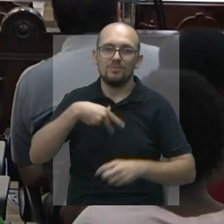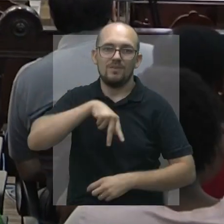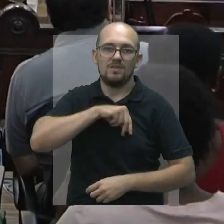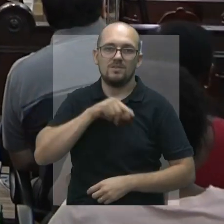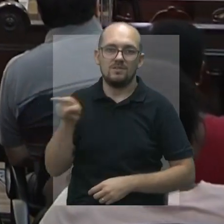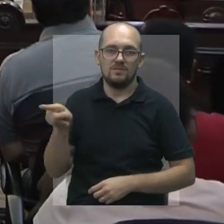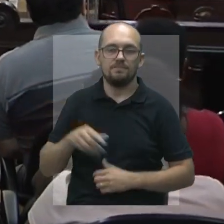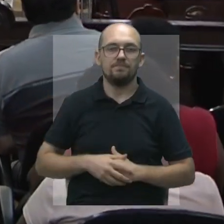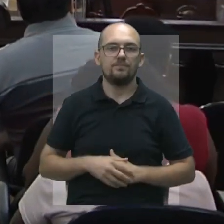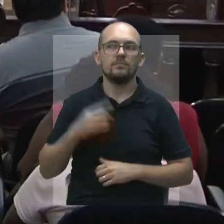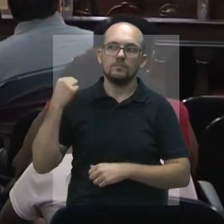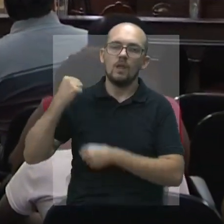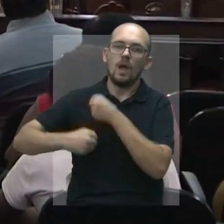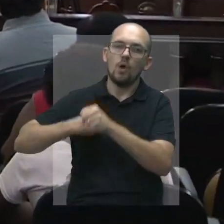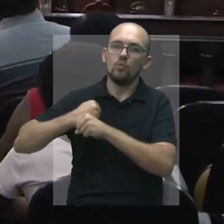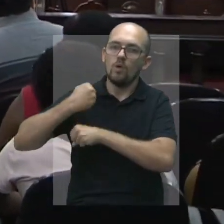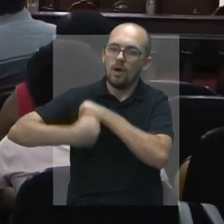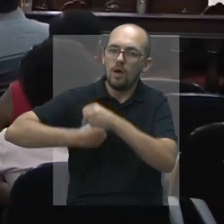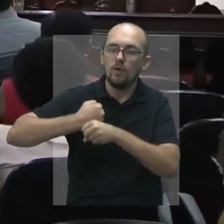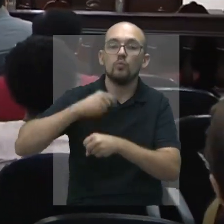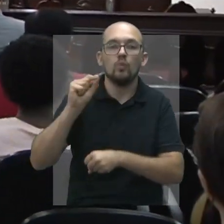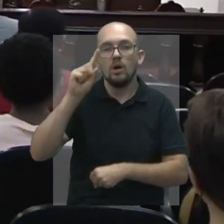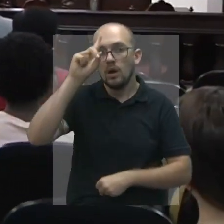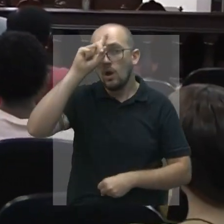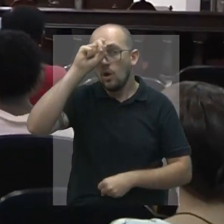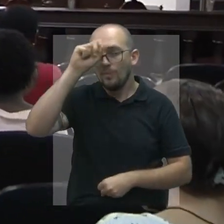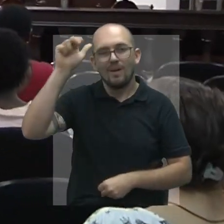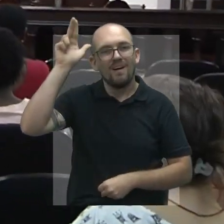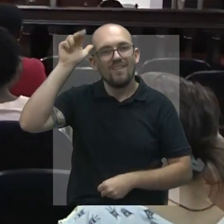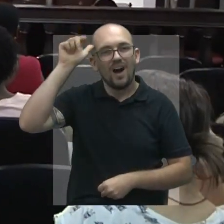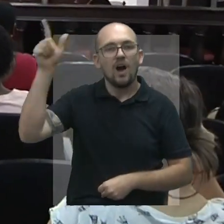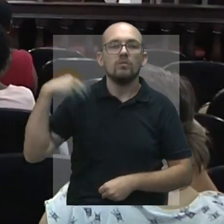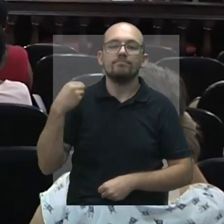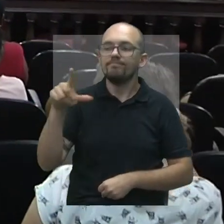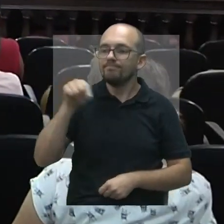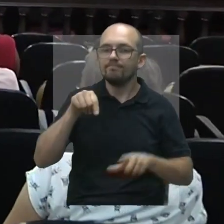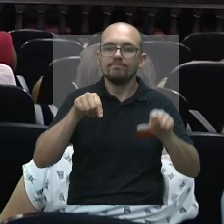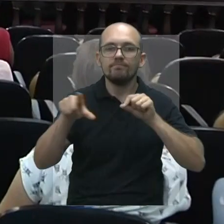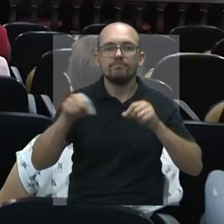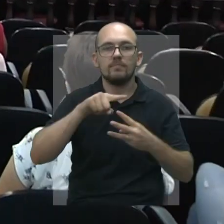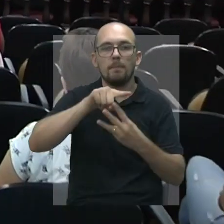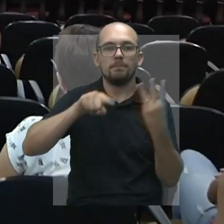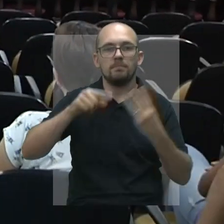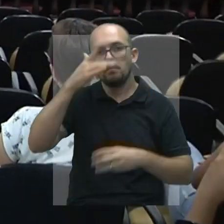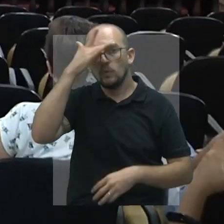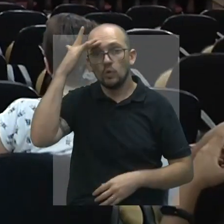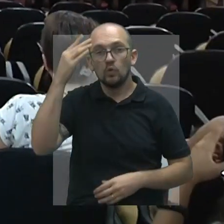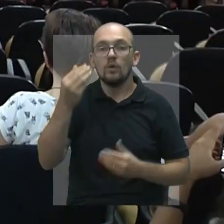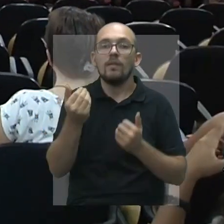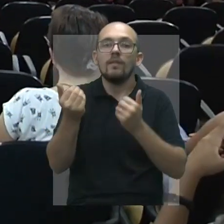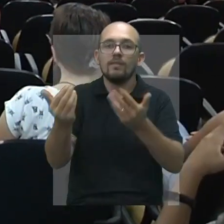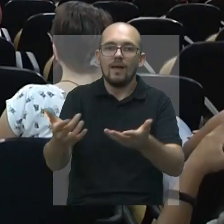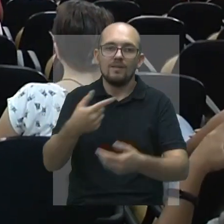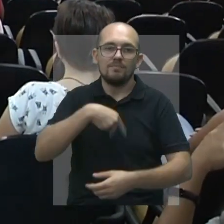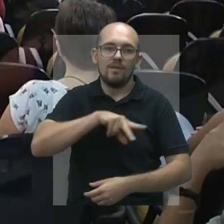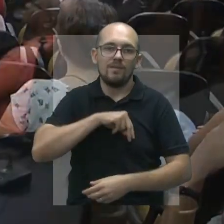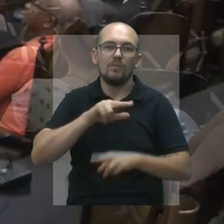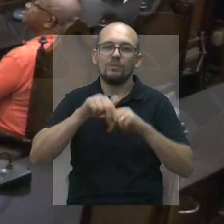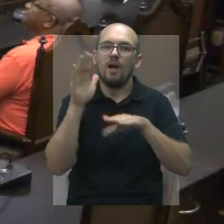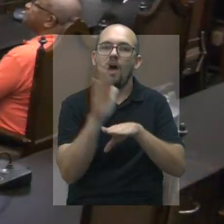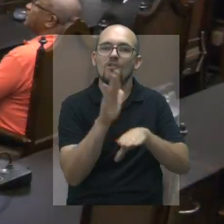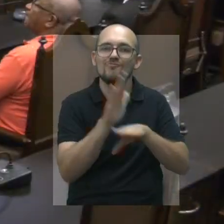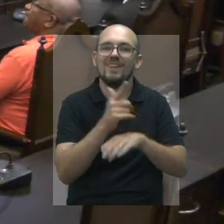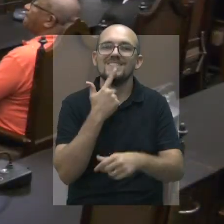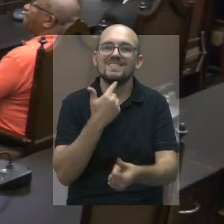os anos, o Hemonúcleo indica pessoas que têm uma história de contribuição com o Banco Regional de Sangue.